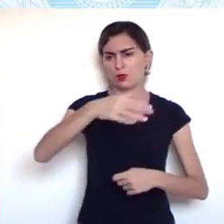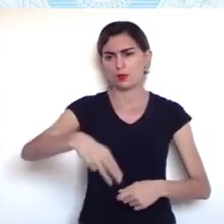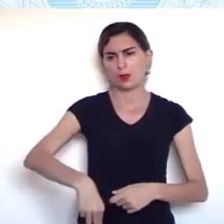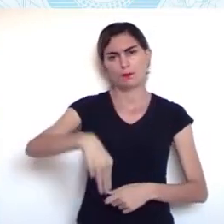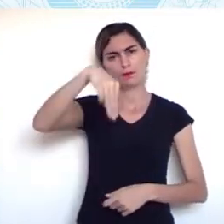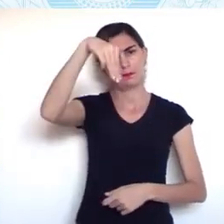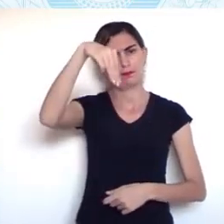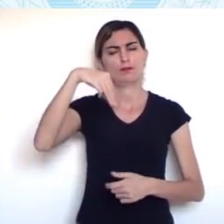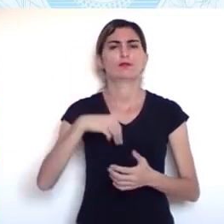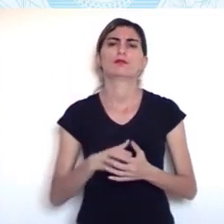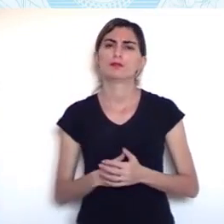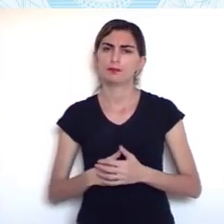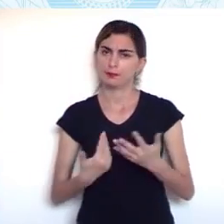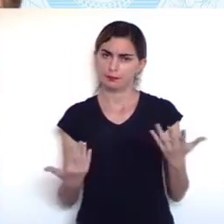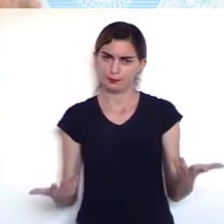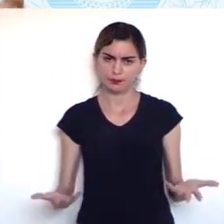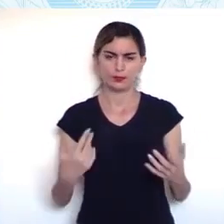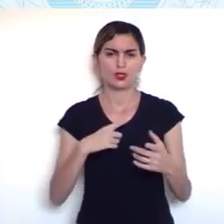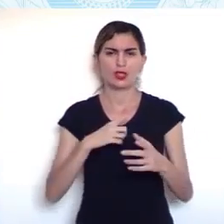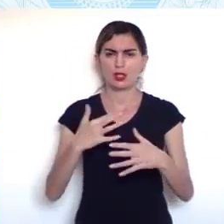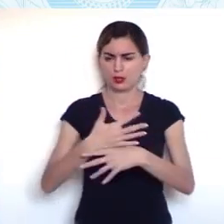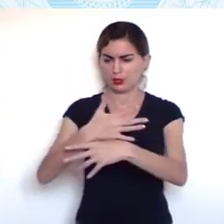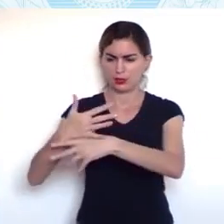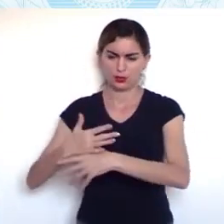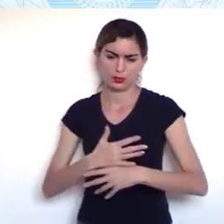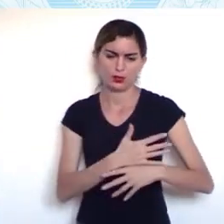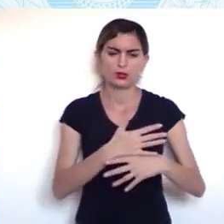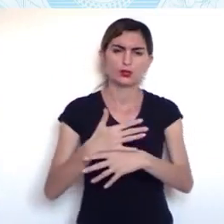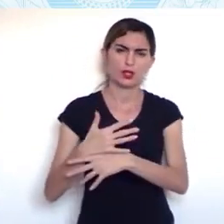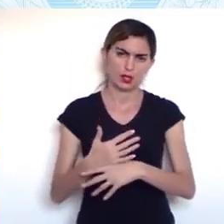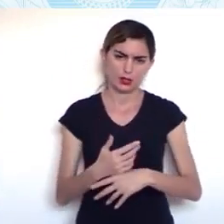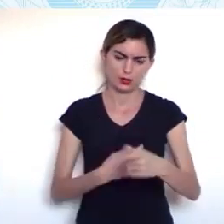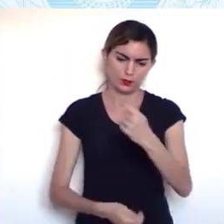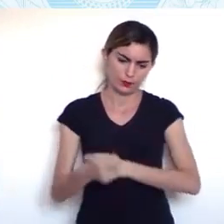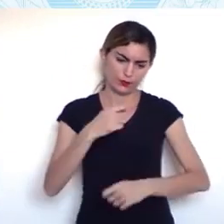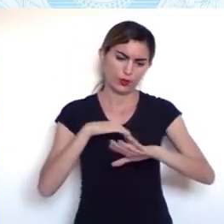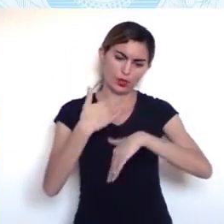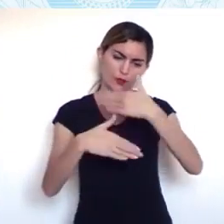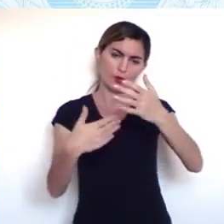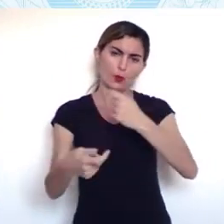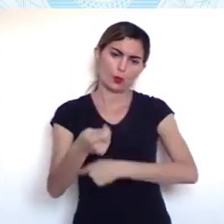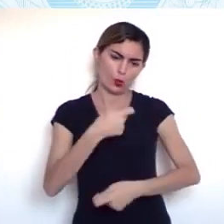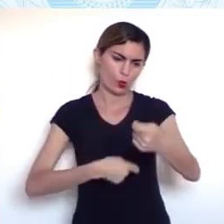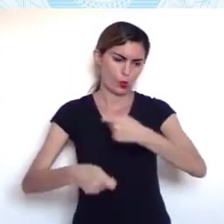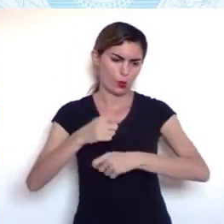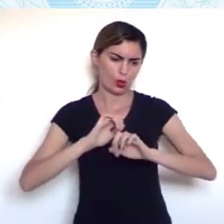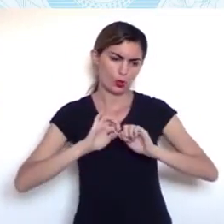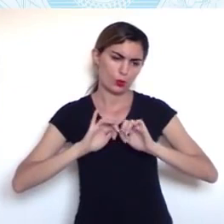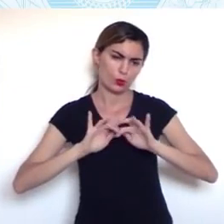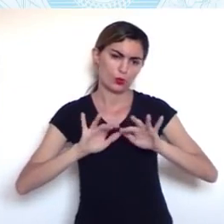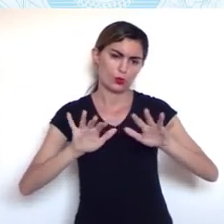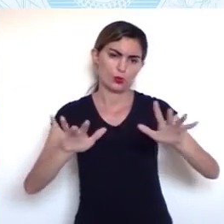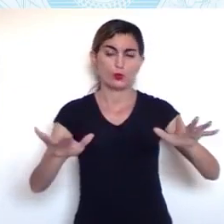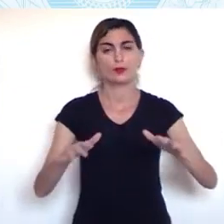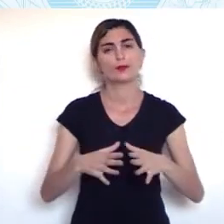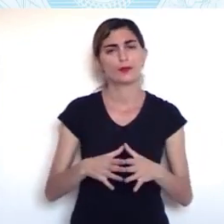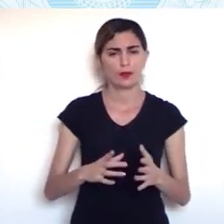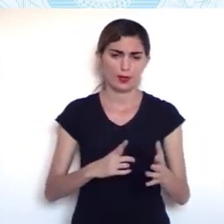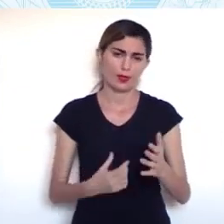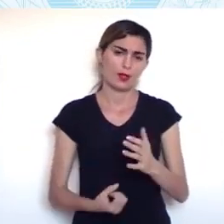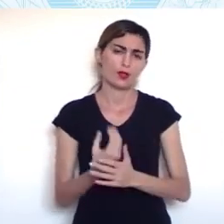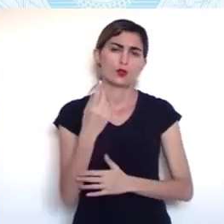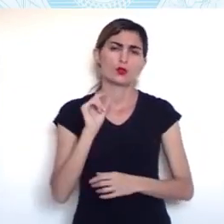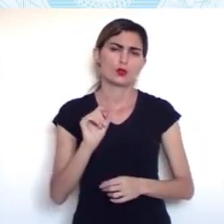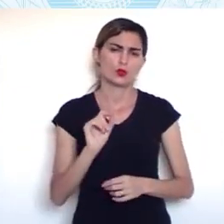mar Mediterrâneo. Então, na realidade, se a cidade o desenvolvimento comercial estava se explodindo, não é isso? Então surge